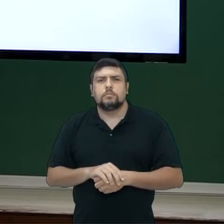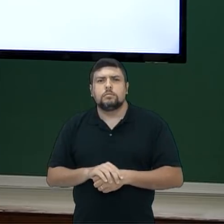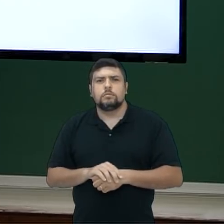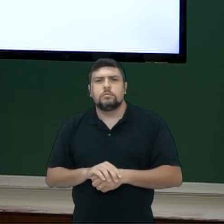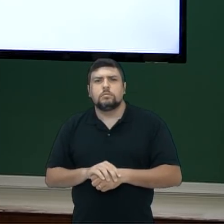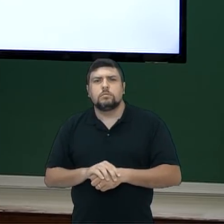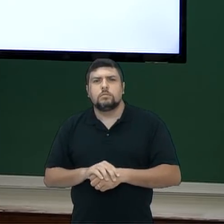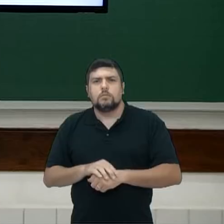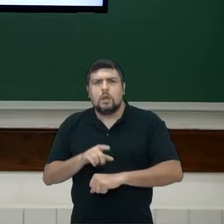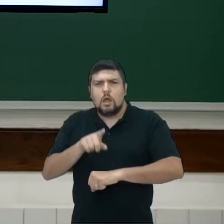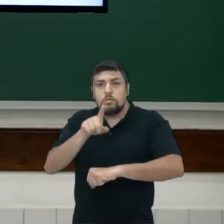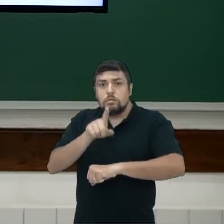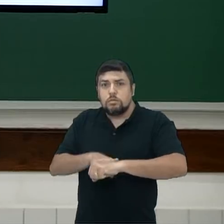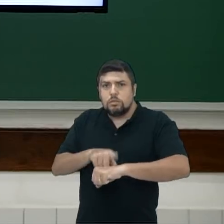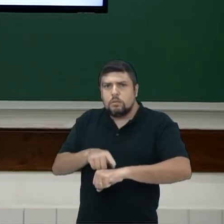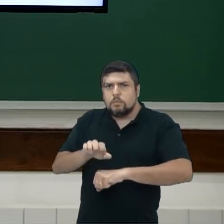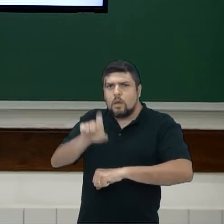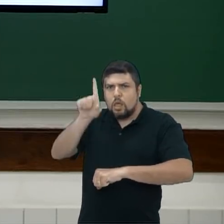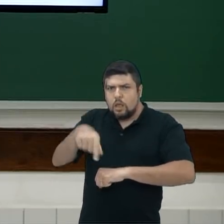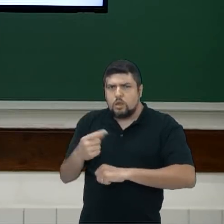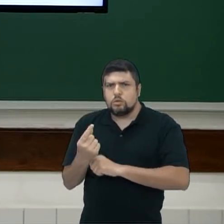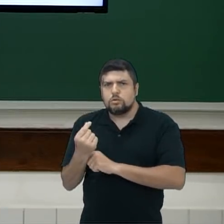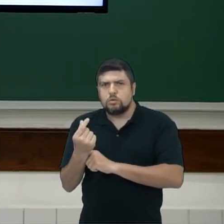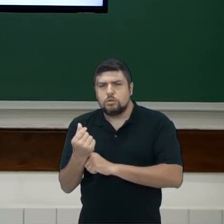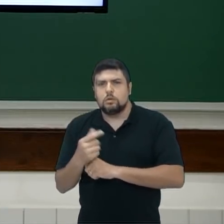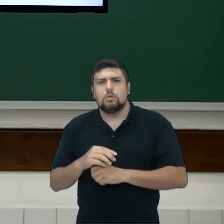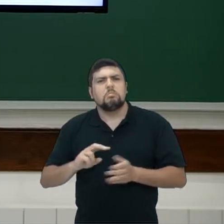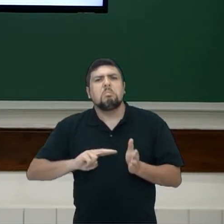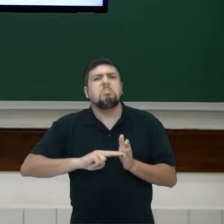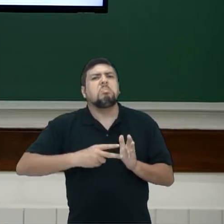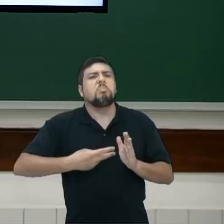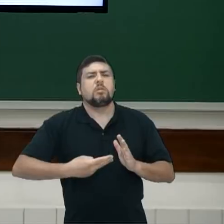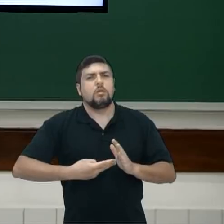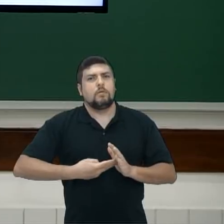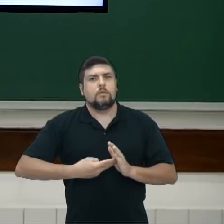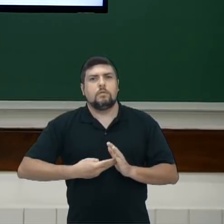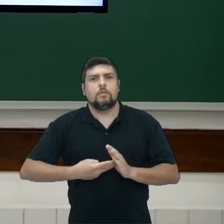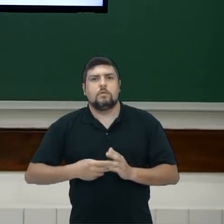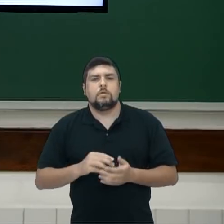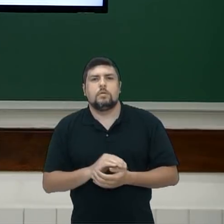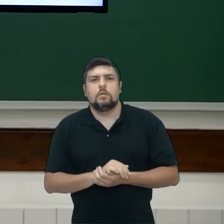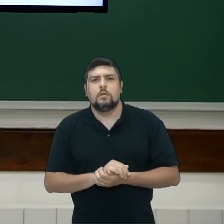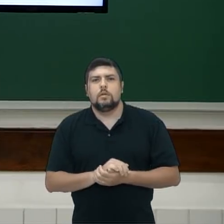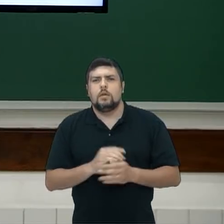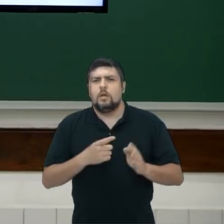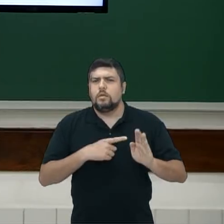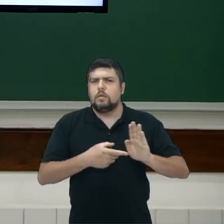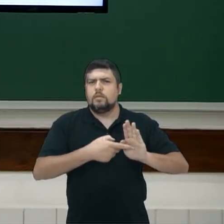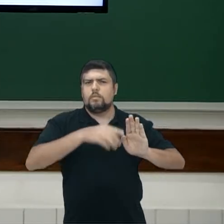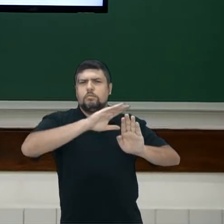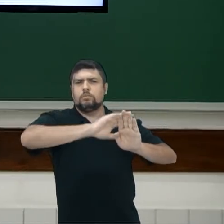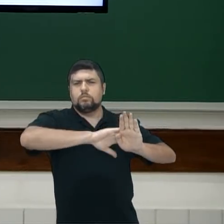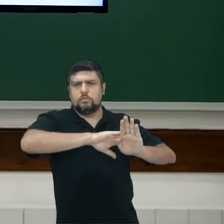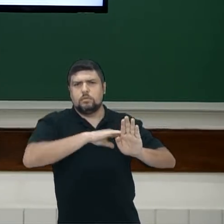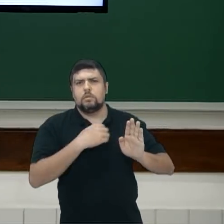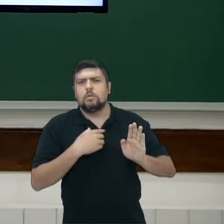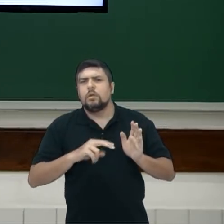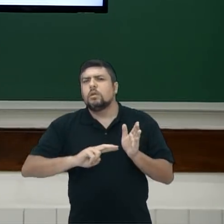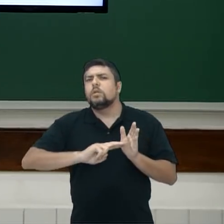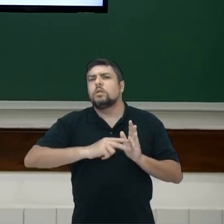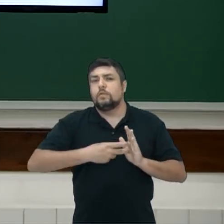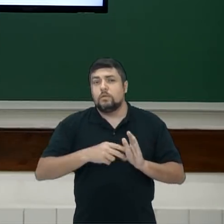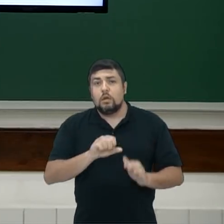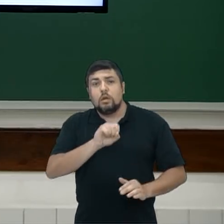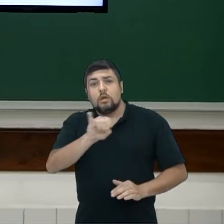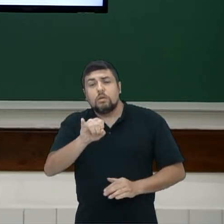is money. Você já ouviu falar sobre isso? Tempo é dinheiro? O que quer dizer isso? Então, ele sempre te traz uma mensagem. O que é tempo é dinheiro? Quer dizer que se